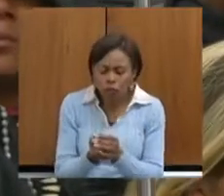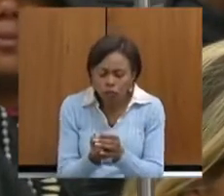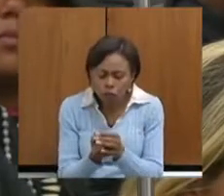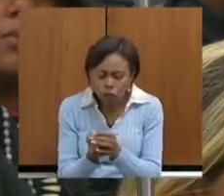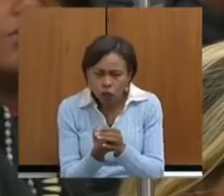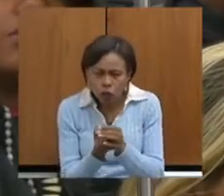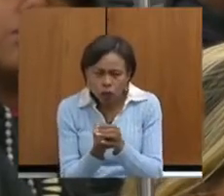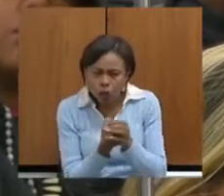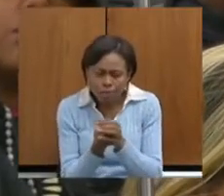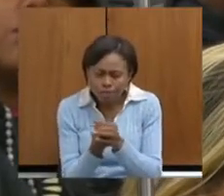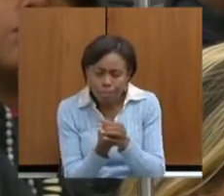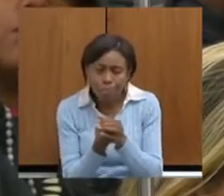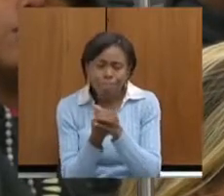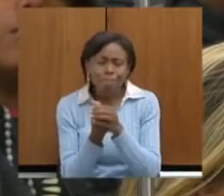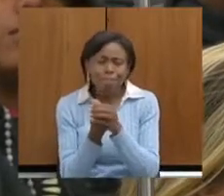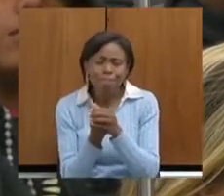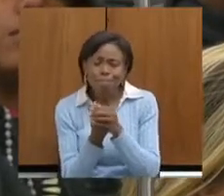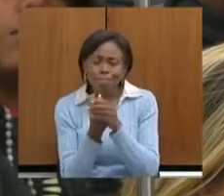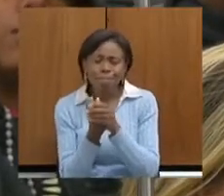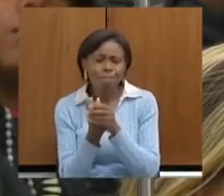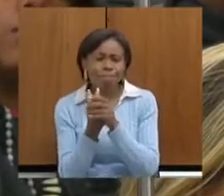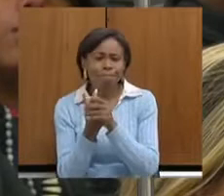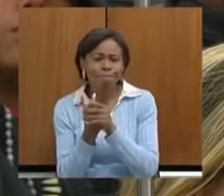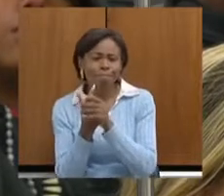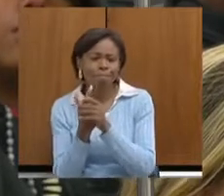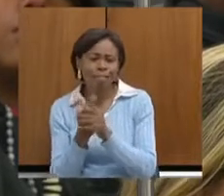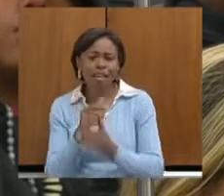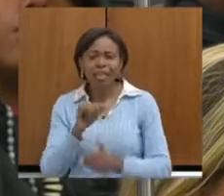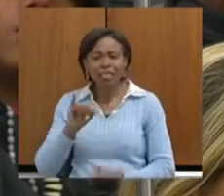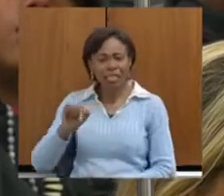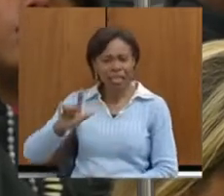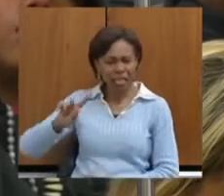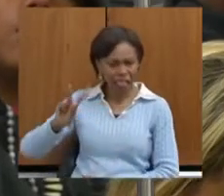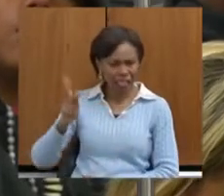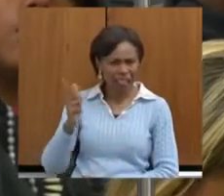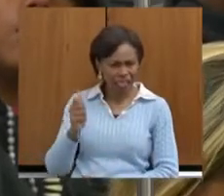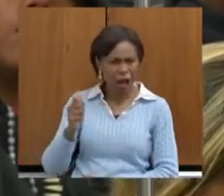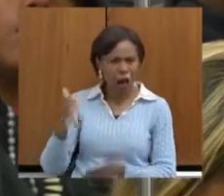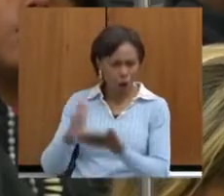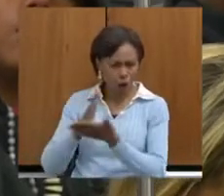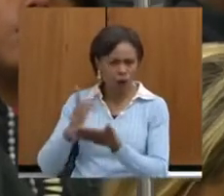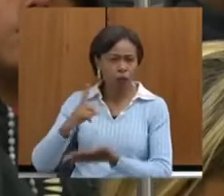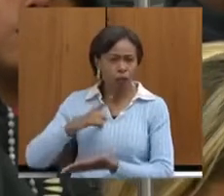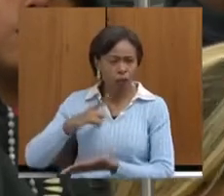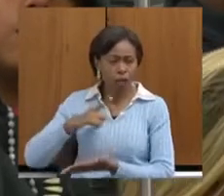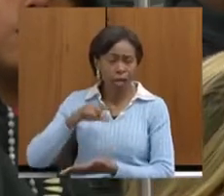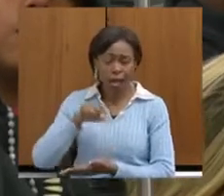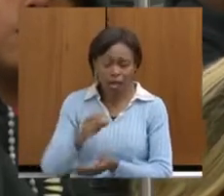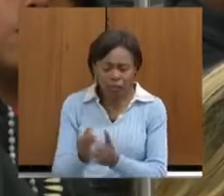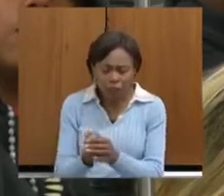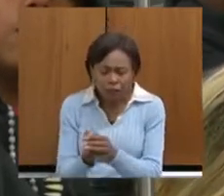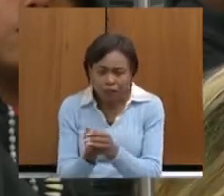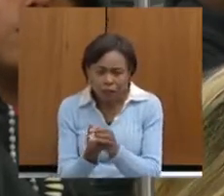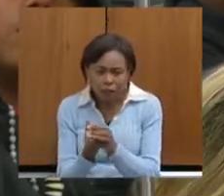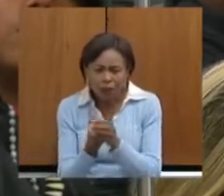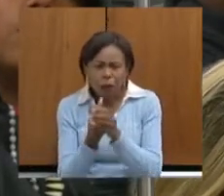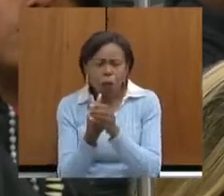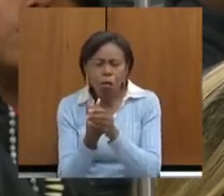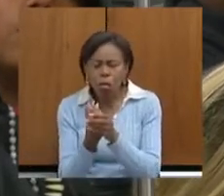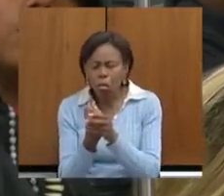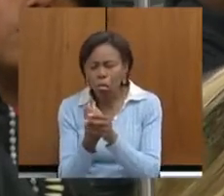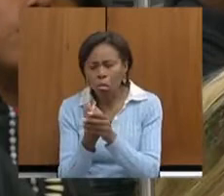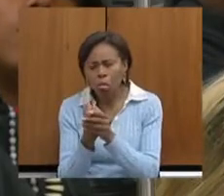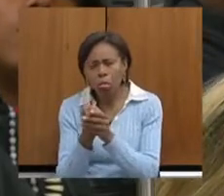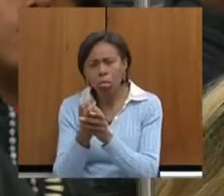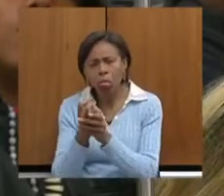granar tem a pessoas aqui que tem a ilha aí quando começa a galera começa ele ele começa a mofar